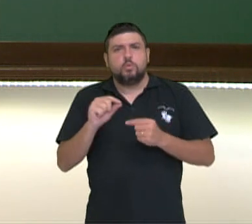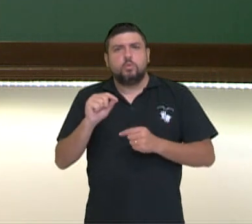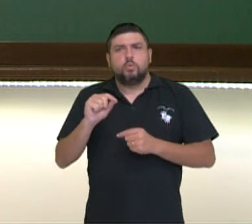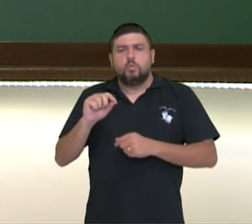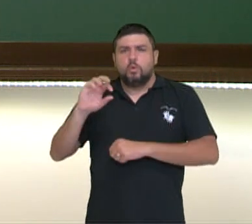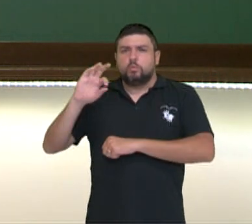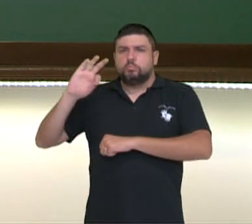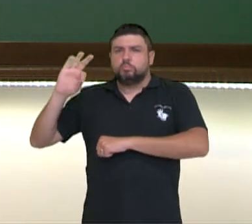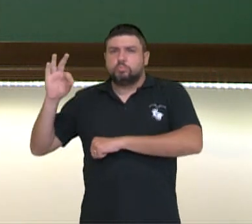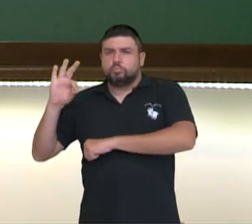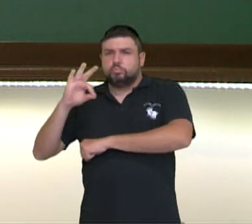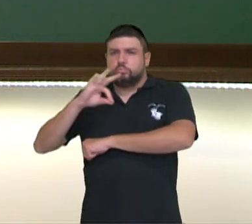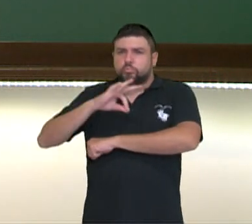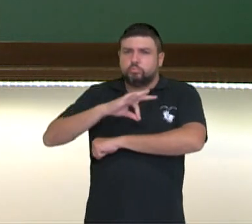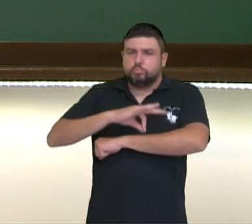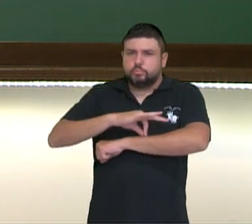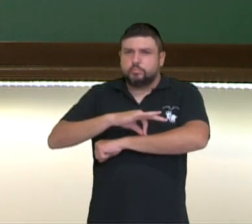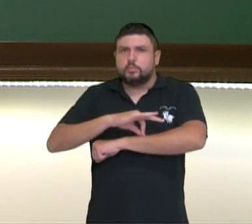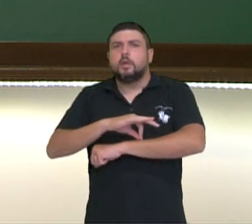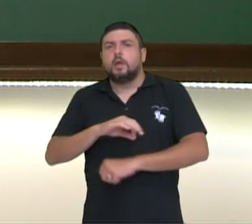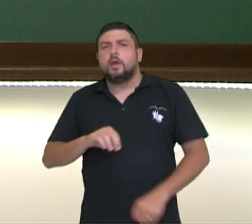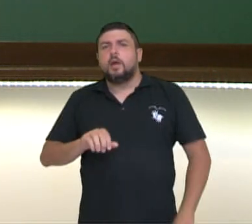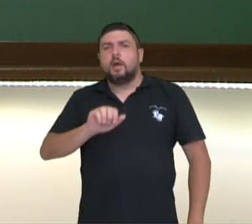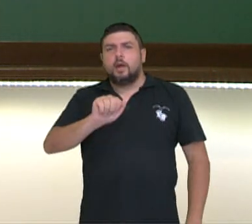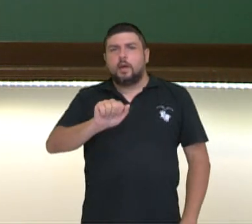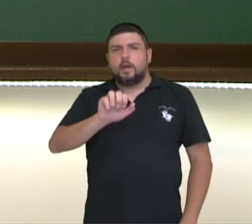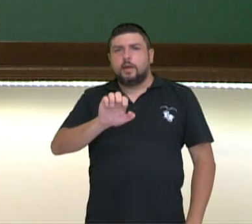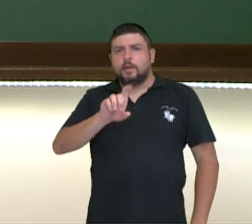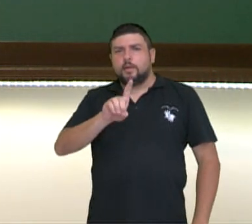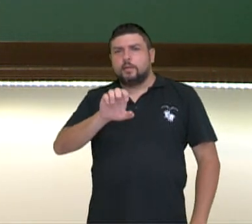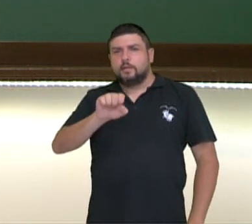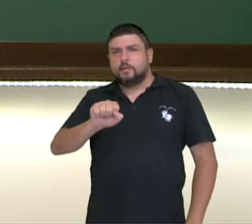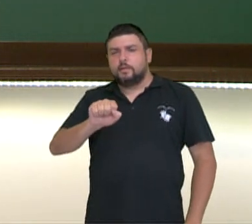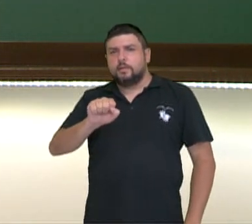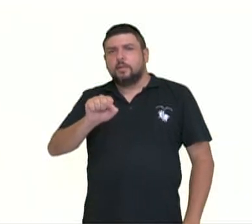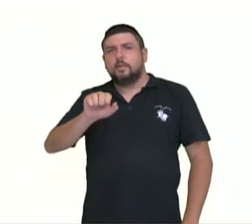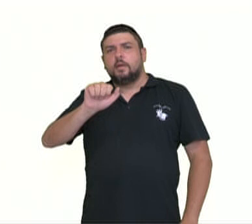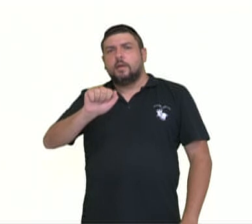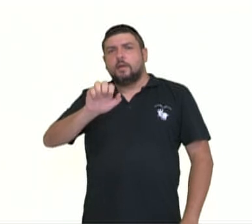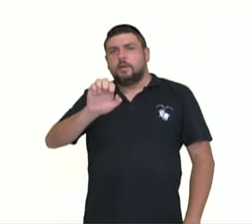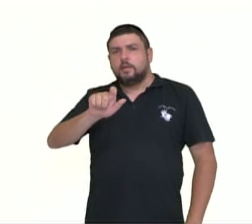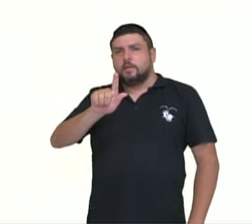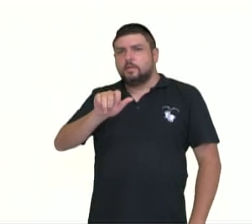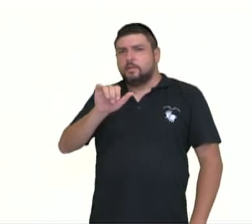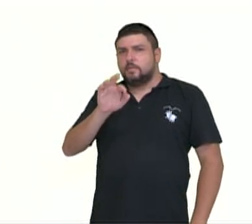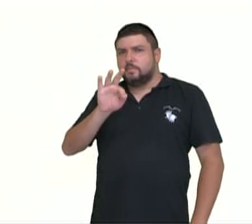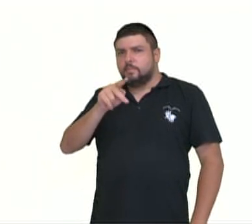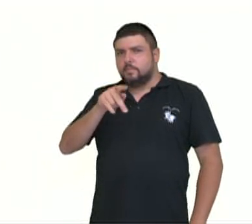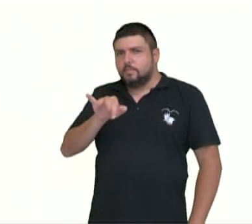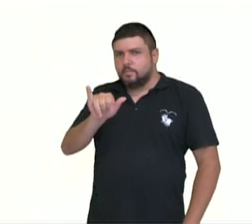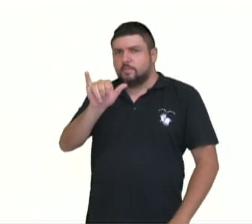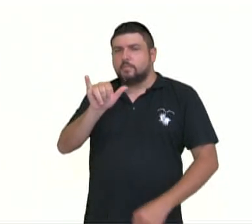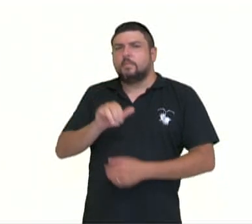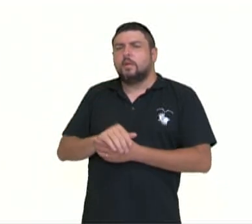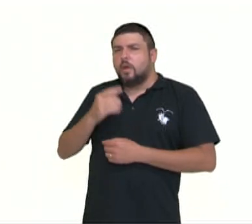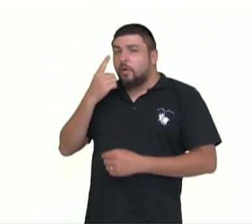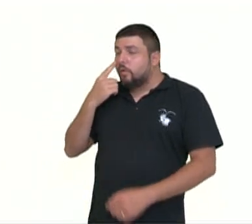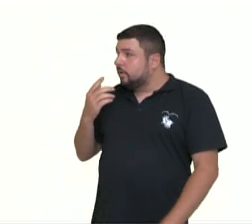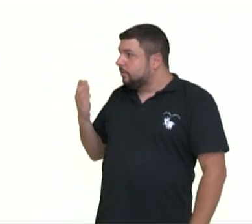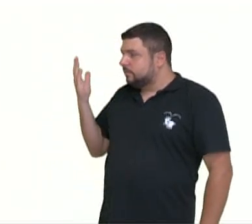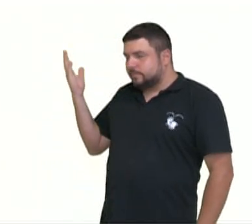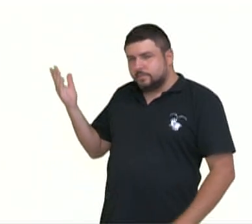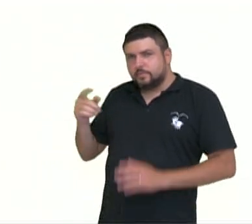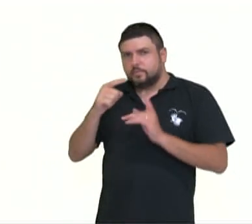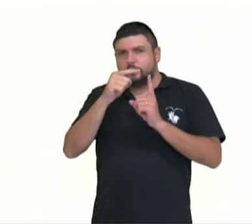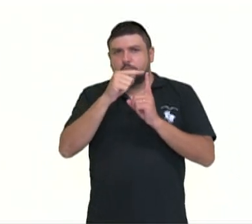bem famoso, que é o Aedes aegypti. Tá? Então vamos começar a nossa aula? Então nós temos aqui os nossos objetivos da nossa aula, que são os